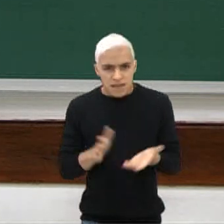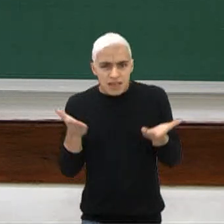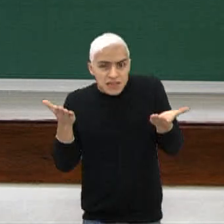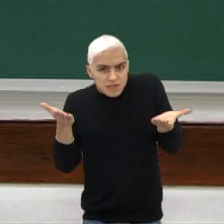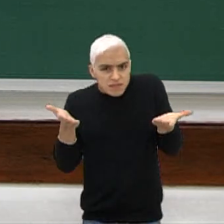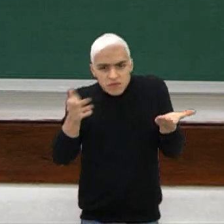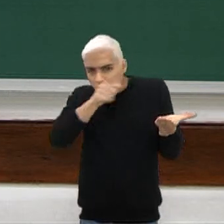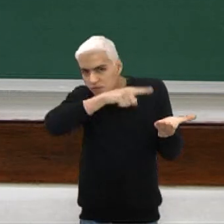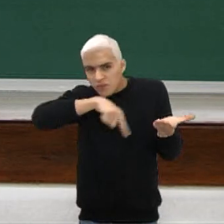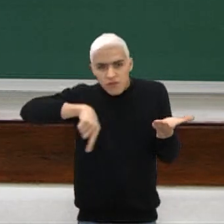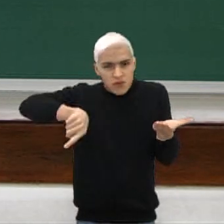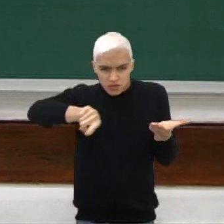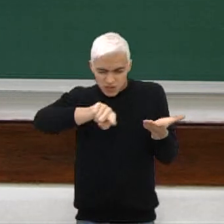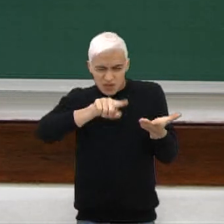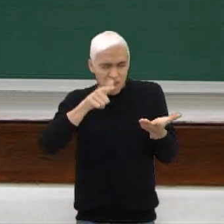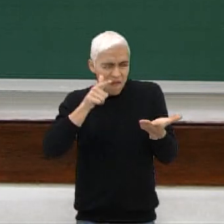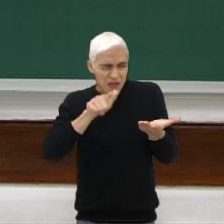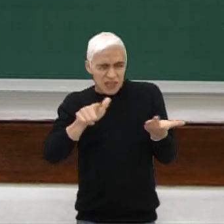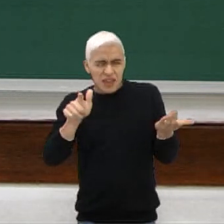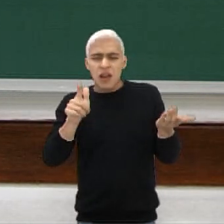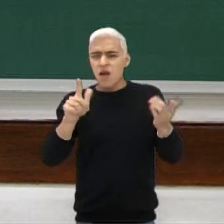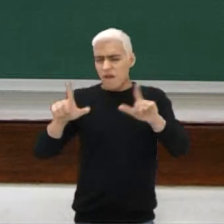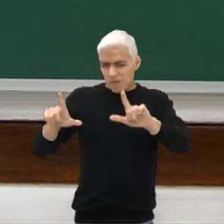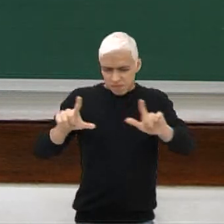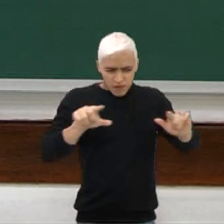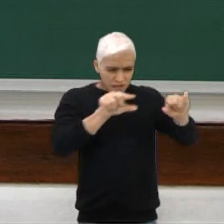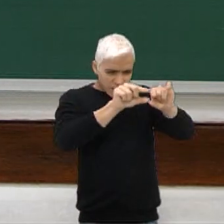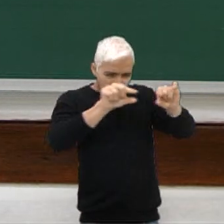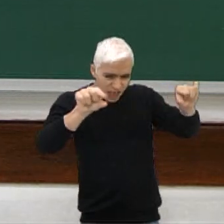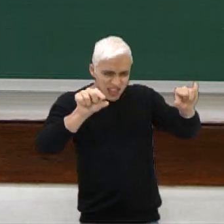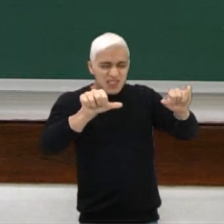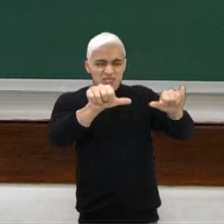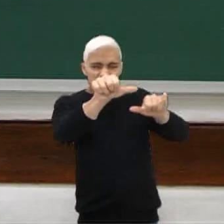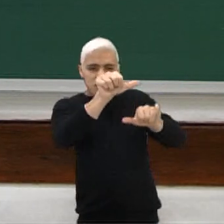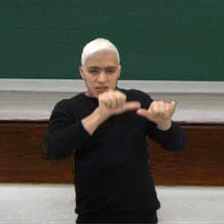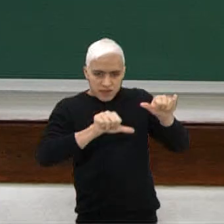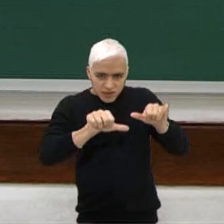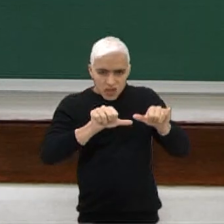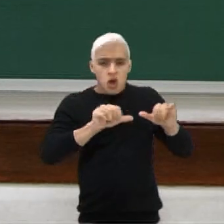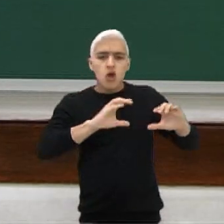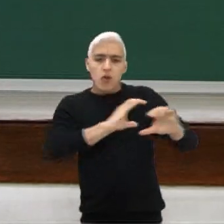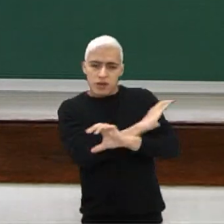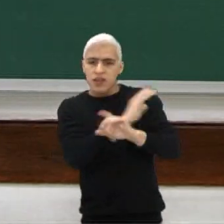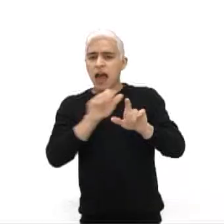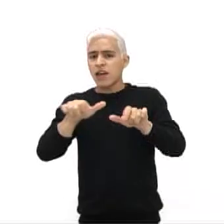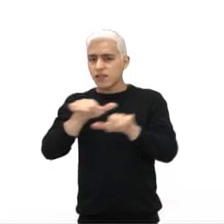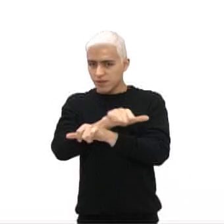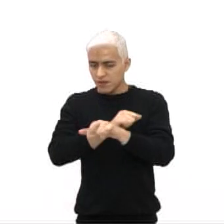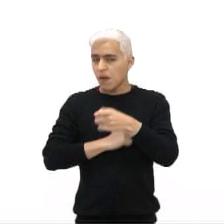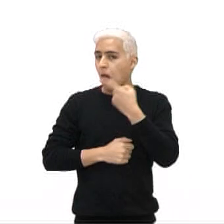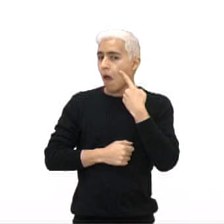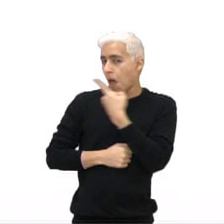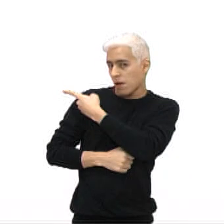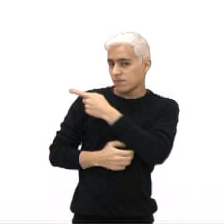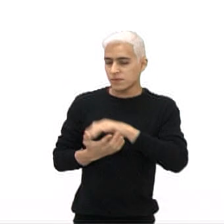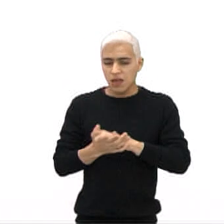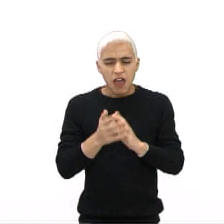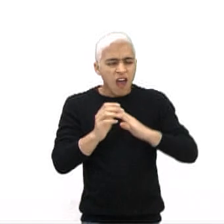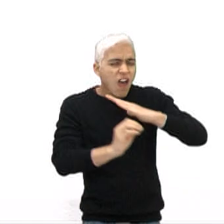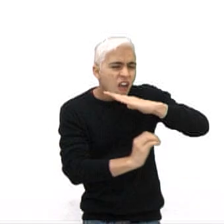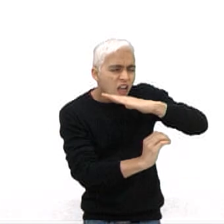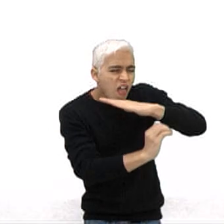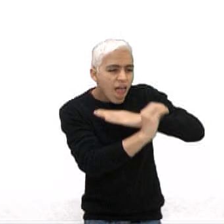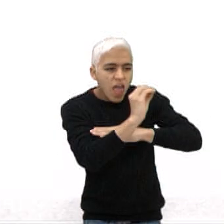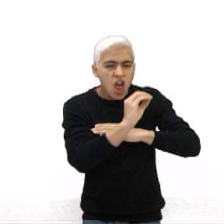Então, conseguiram fazer essa transformação para a conclusiva e a adversativa? Vamos dar uma olhadinha? Olha só. Amanheceu,